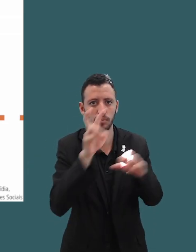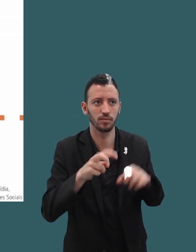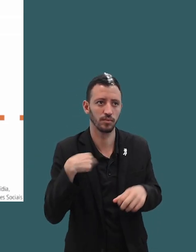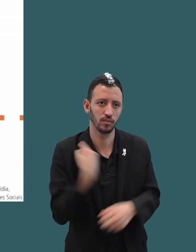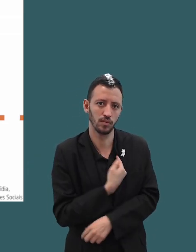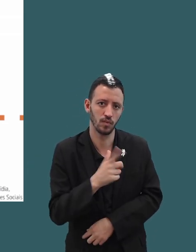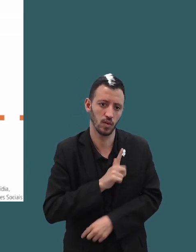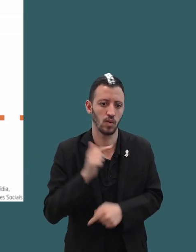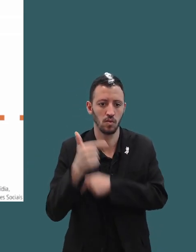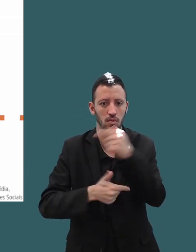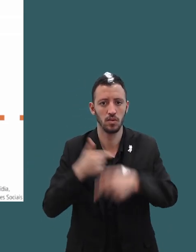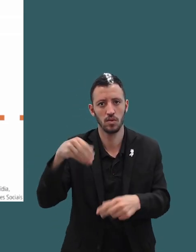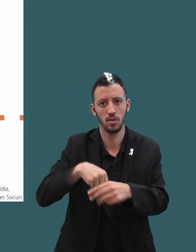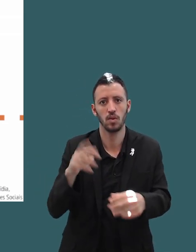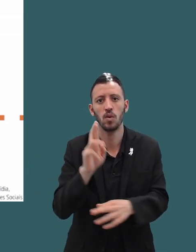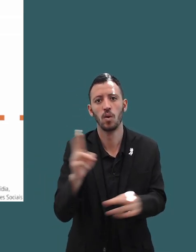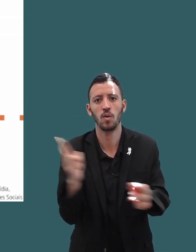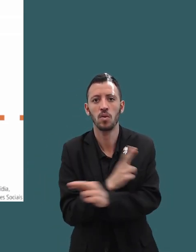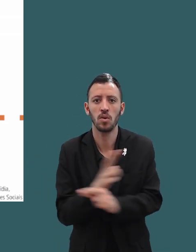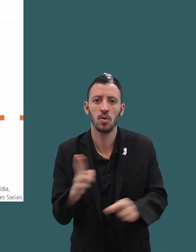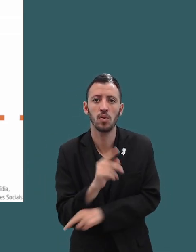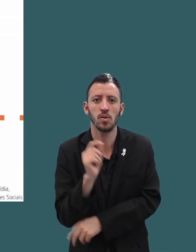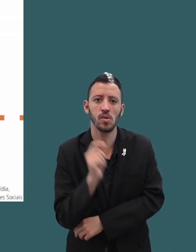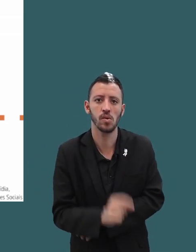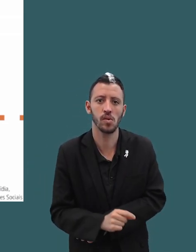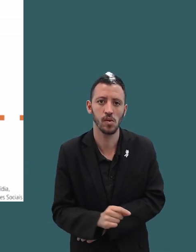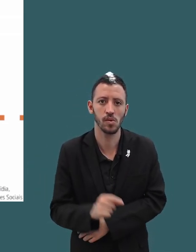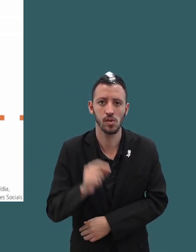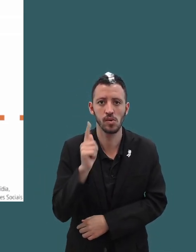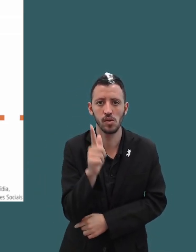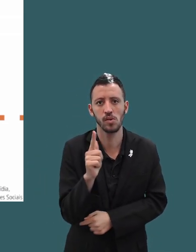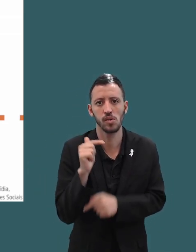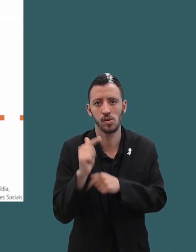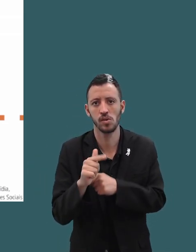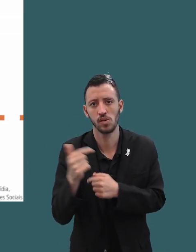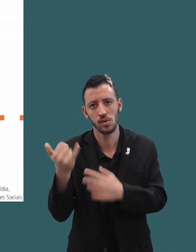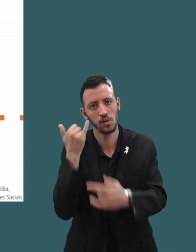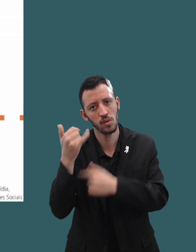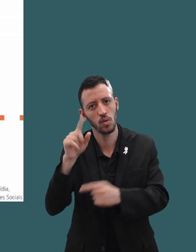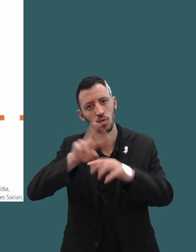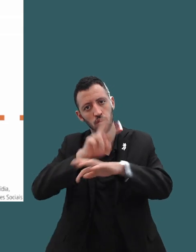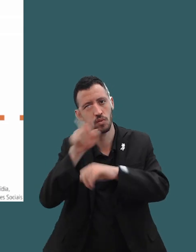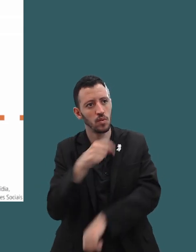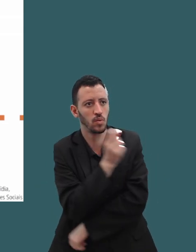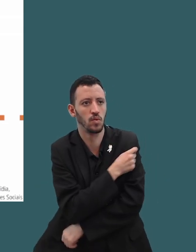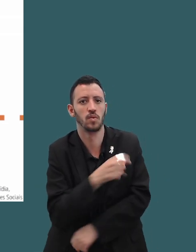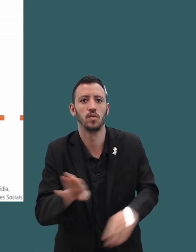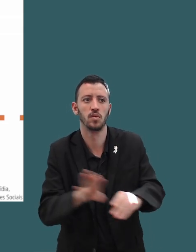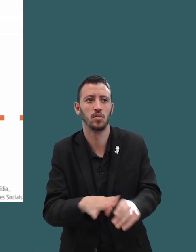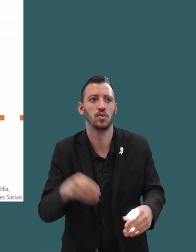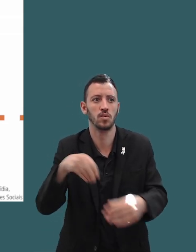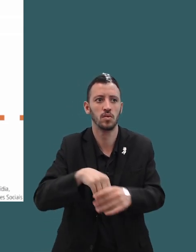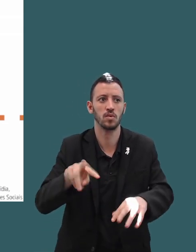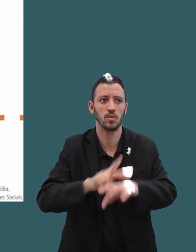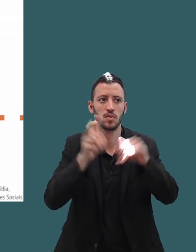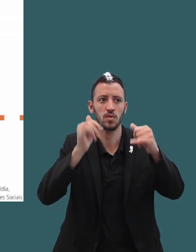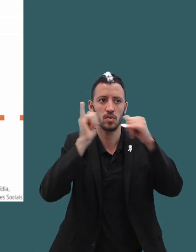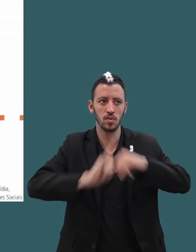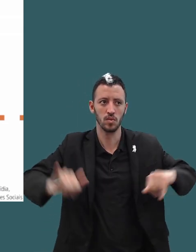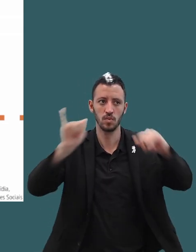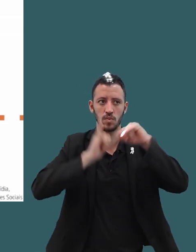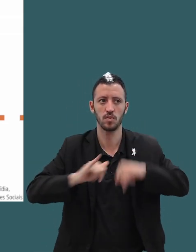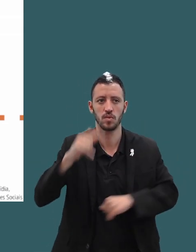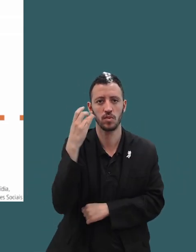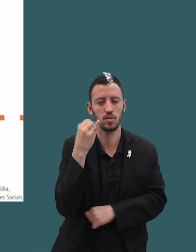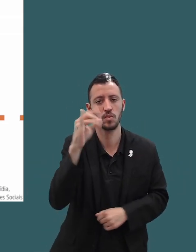que a gente tem trabalhado em relação a narrativas informativas e vacinas, para falar um pouquinho para vocês da questão da divulgação